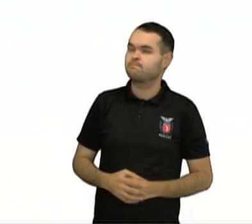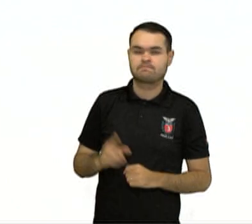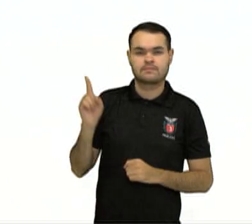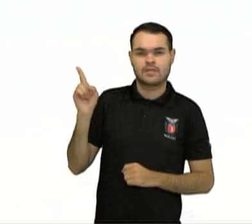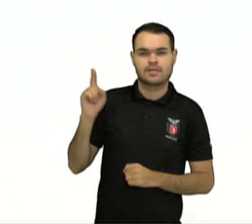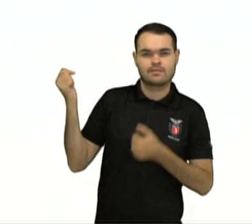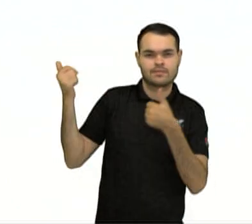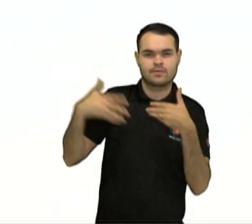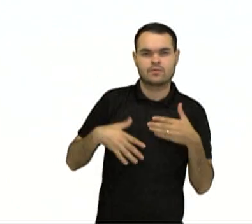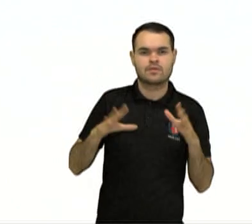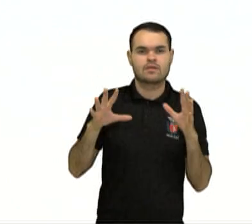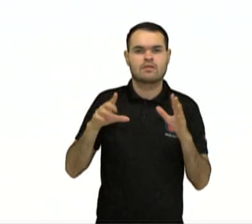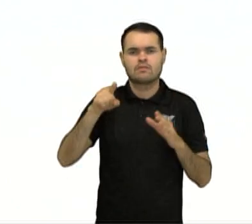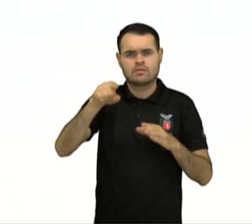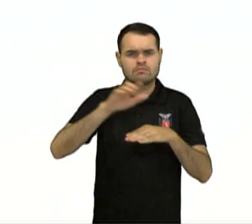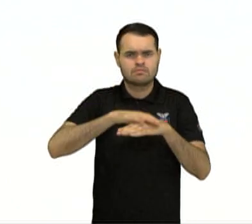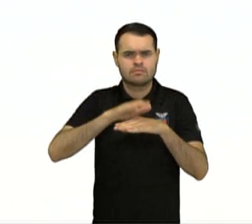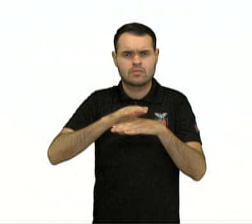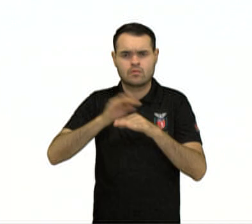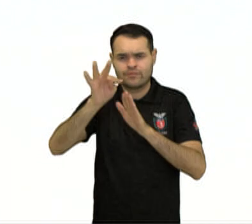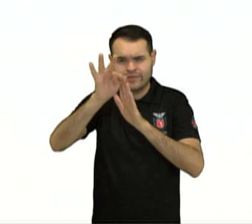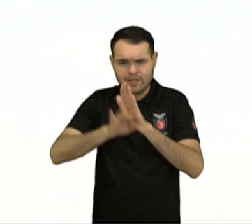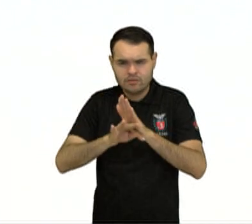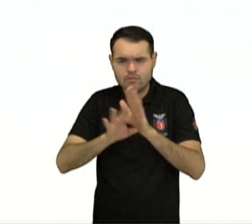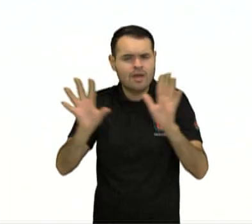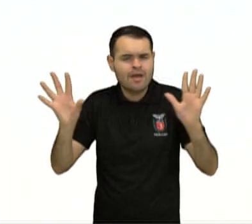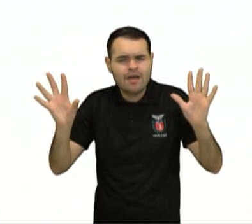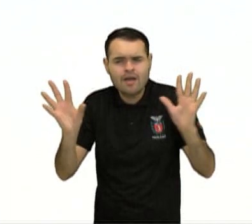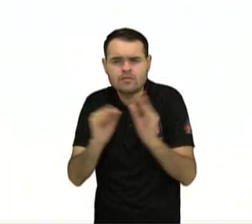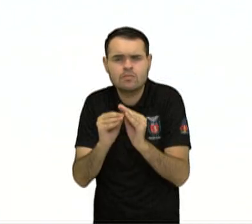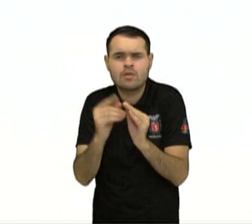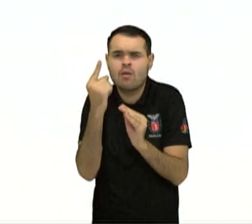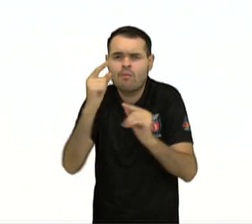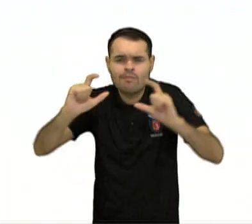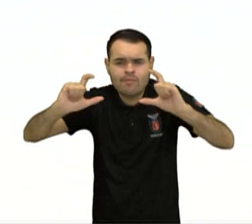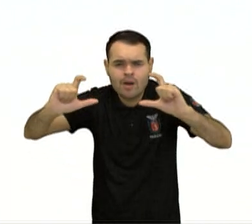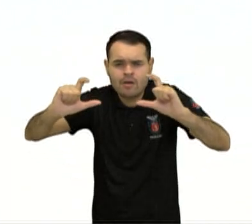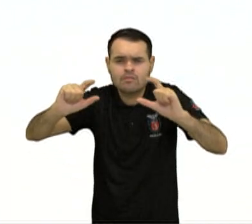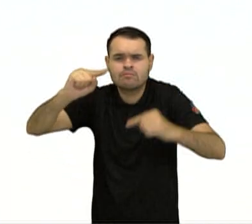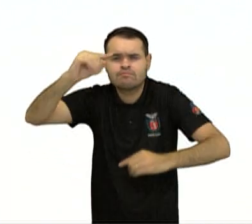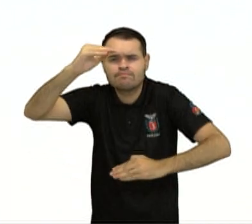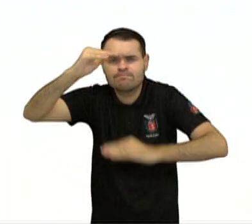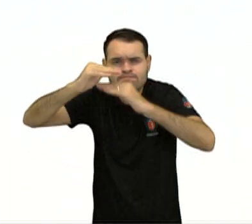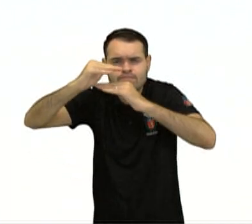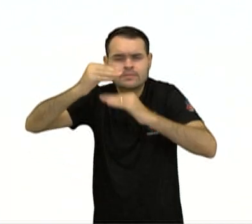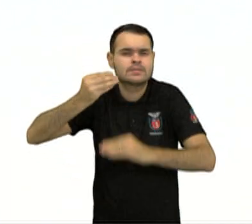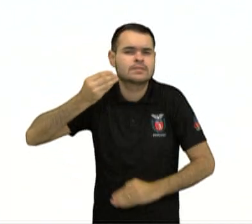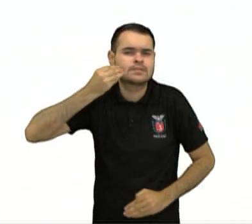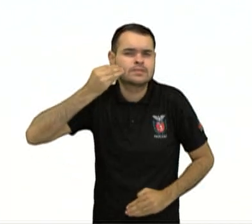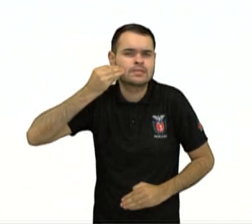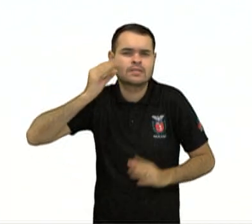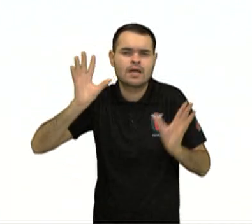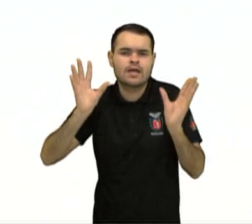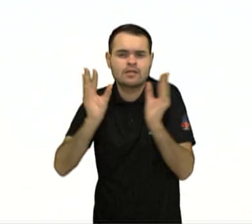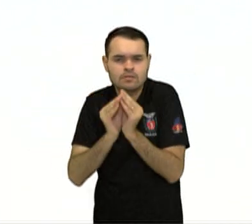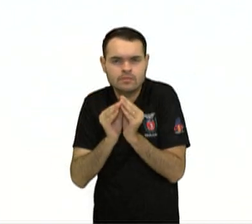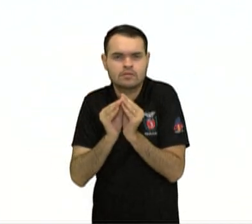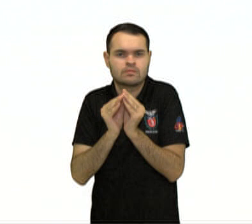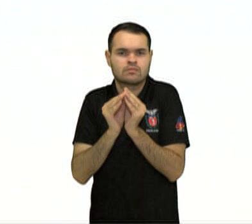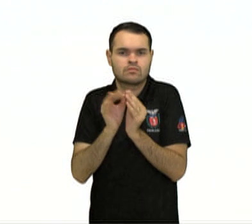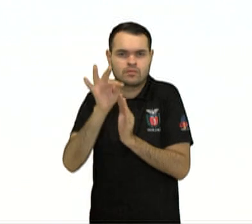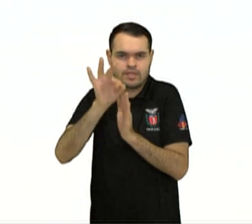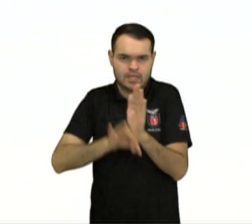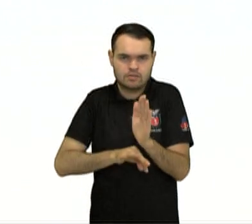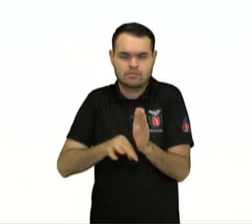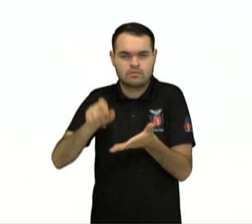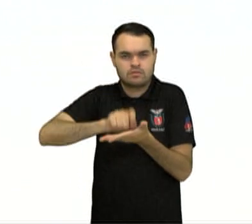Resuma sobre o que é o texto em um parágrafo curto e único, tá? Tenta aí esboçar alguma coisa em inglês, resumindo